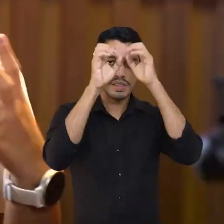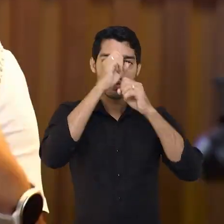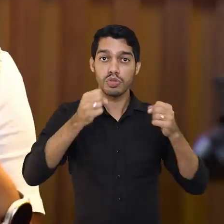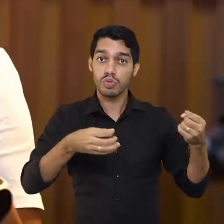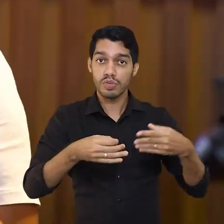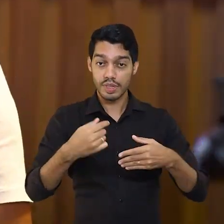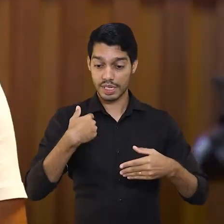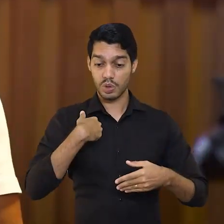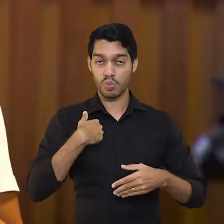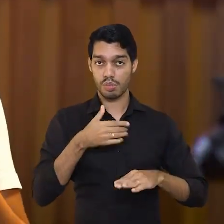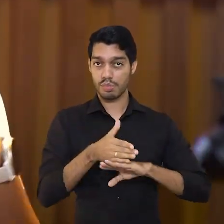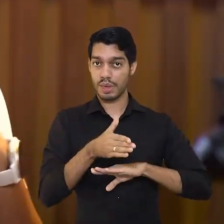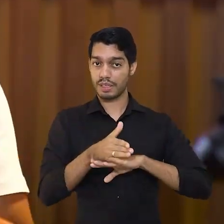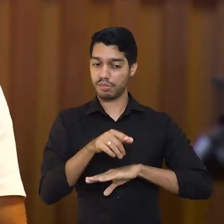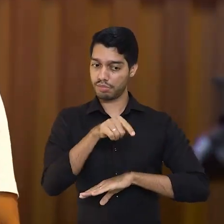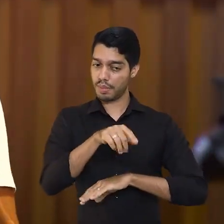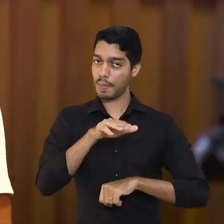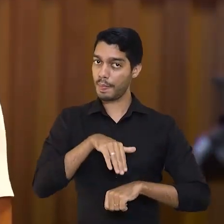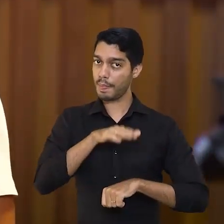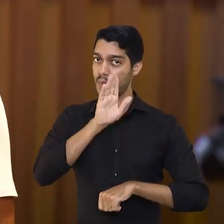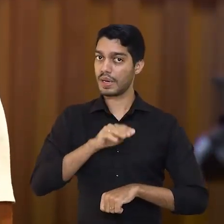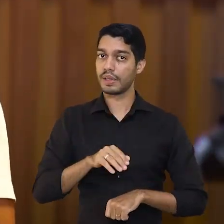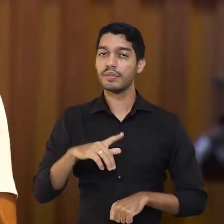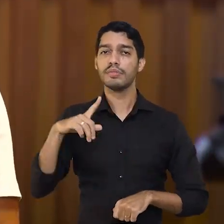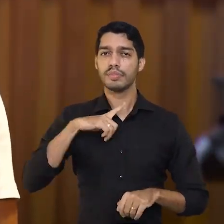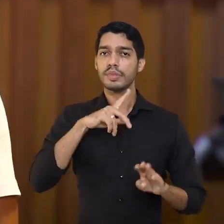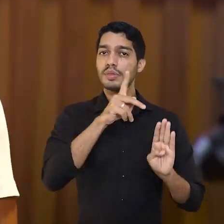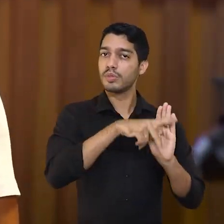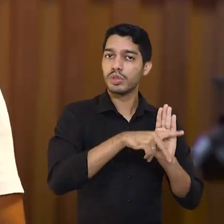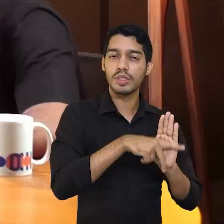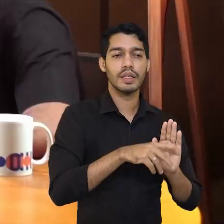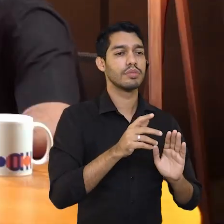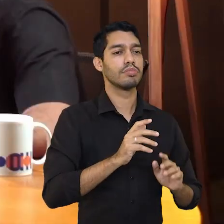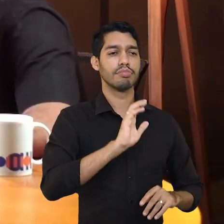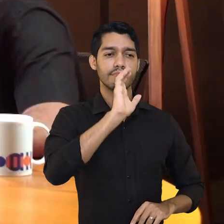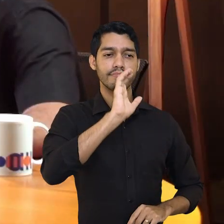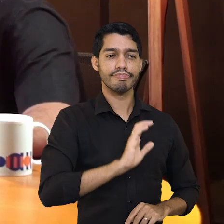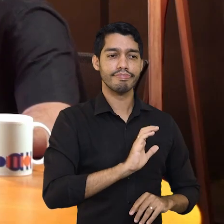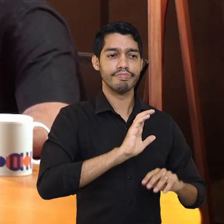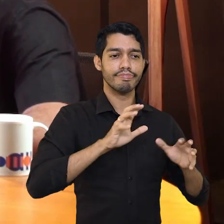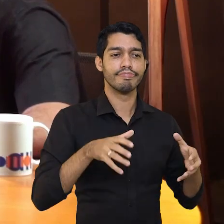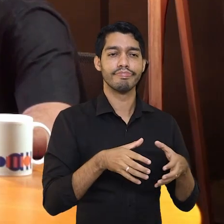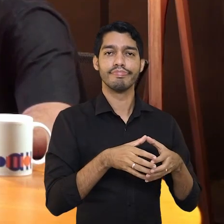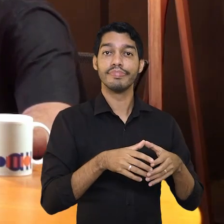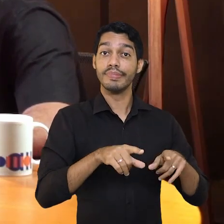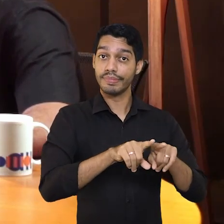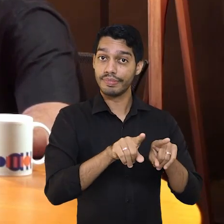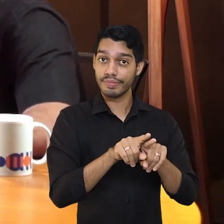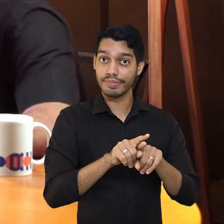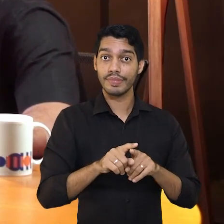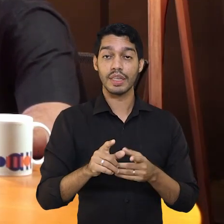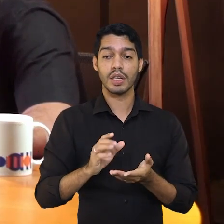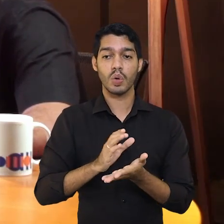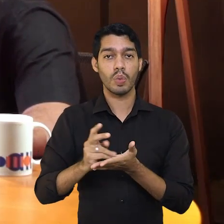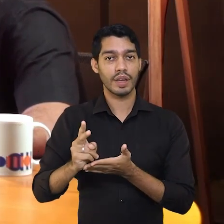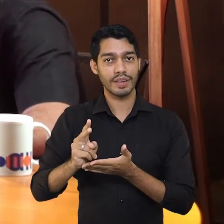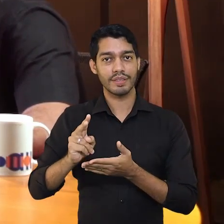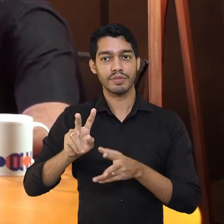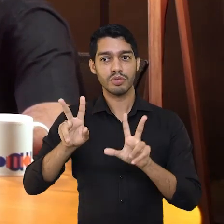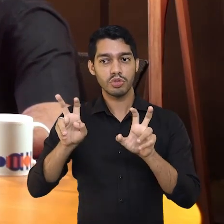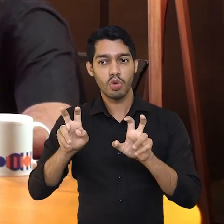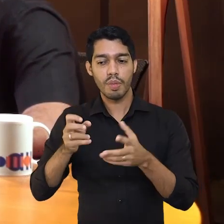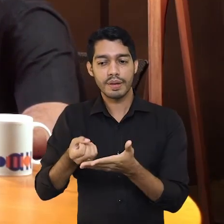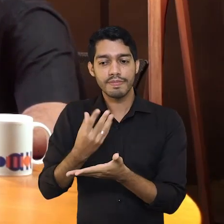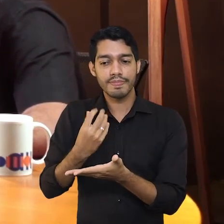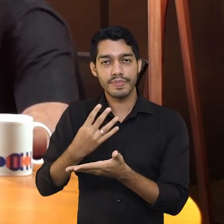ecossistema de aprendizagem inovador, que é a área que eu olho mais de perto, que tem esses projetos que vão desde projeto de cidadania